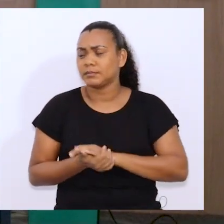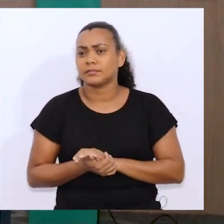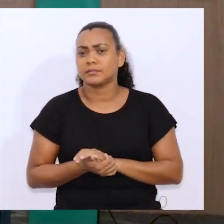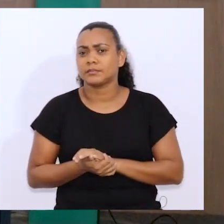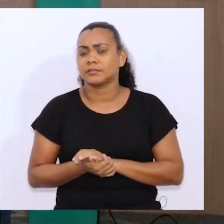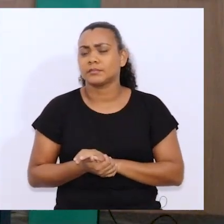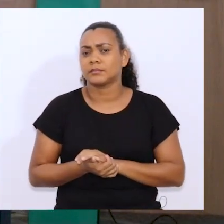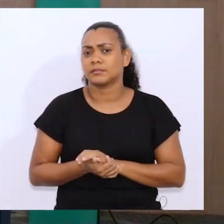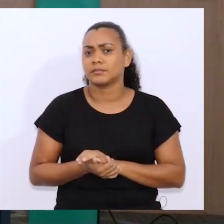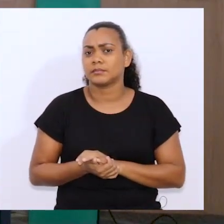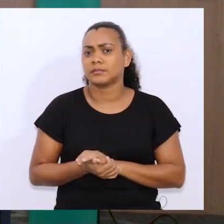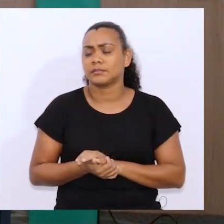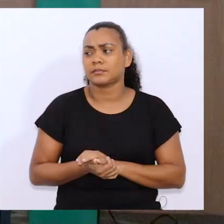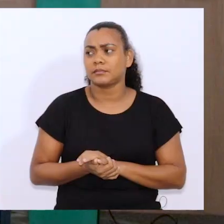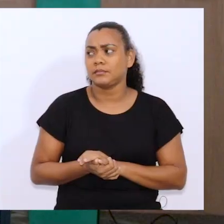gra.